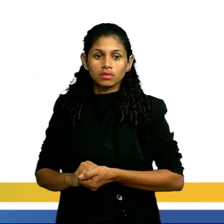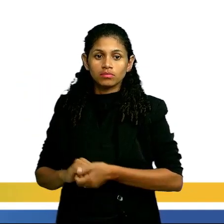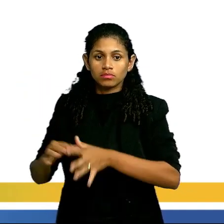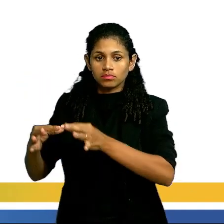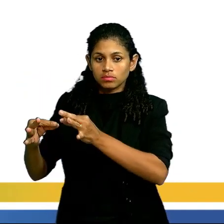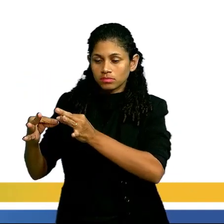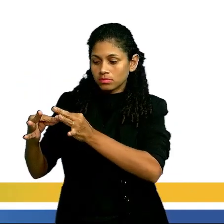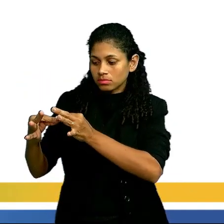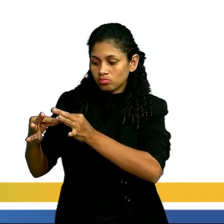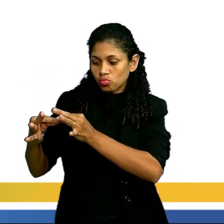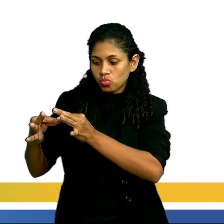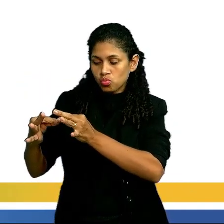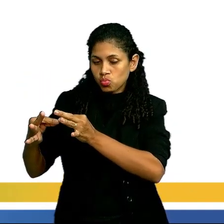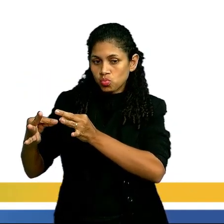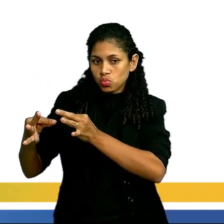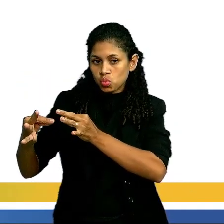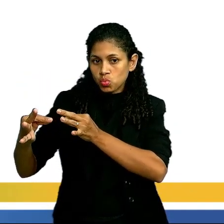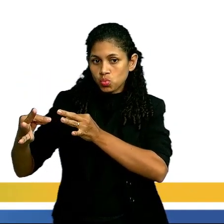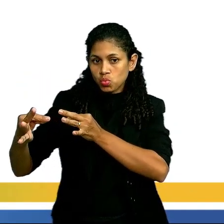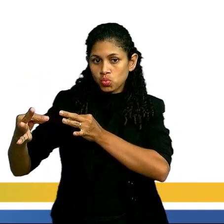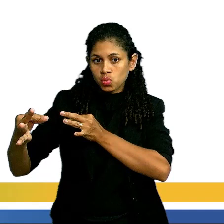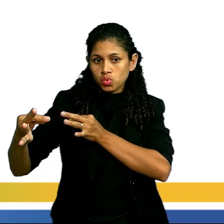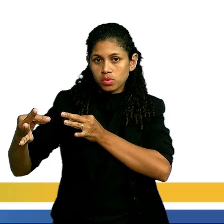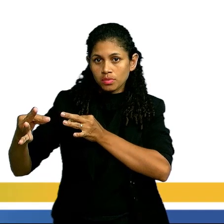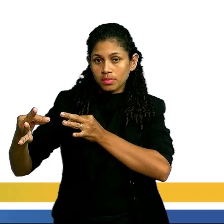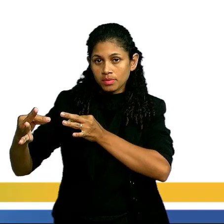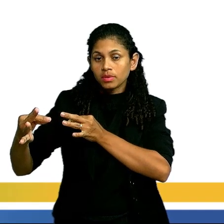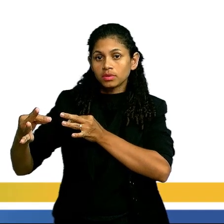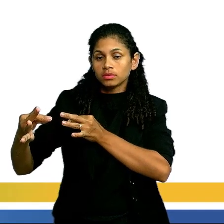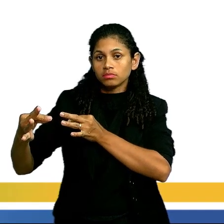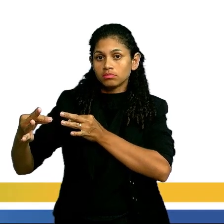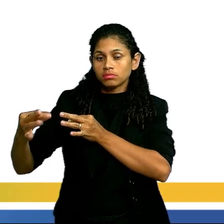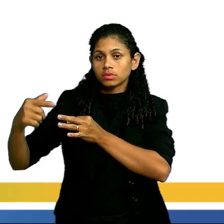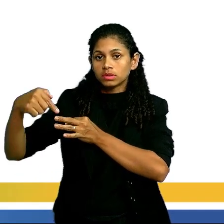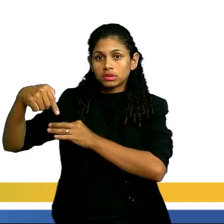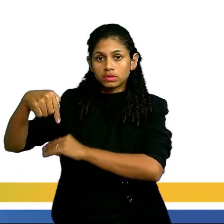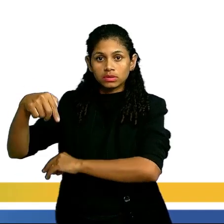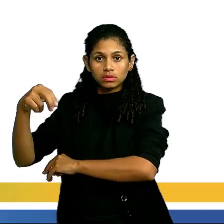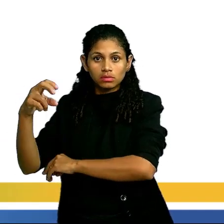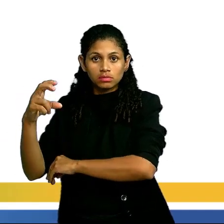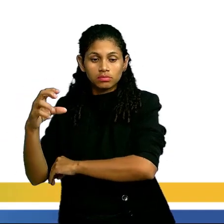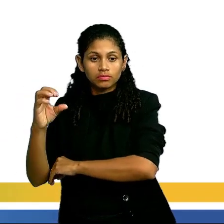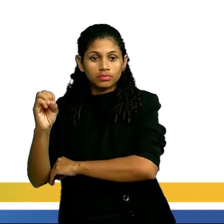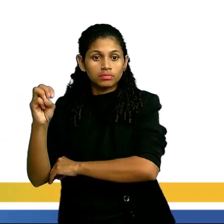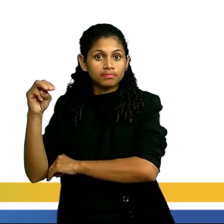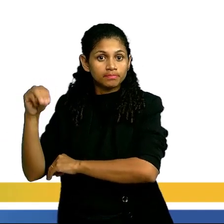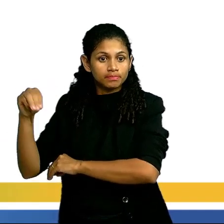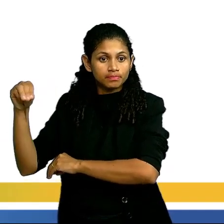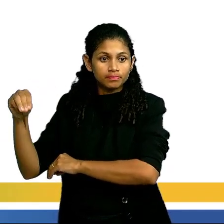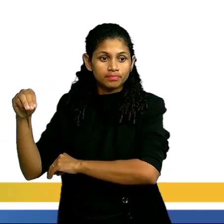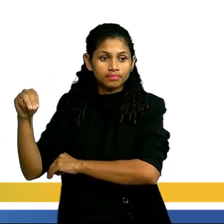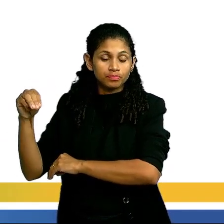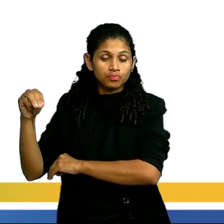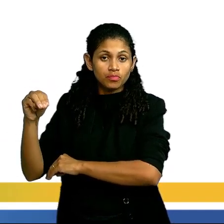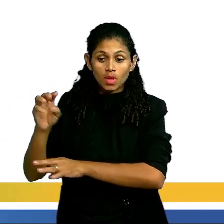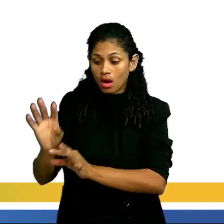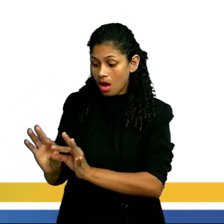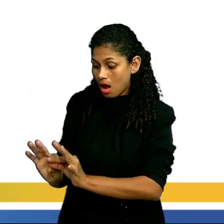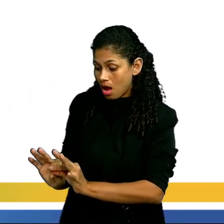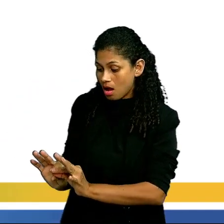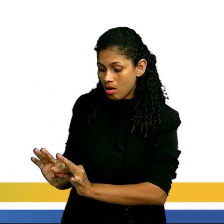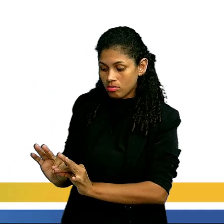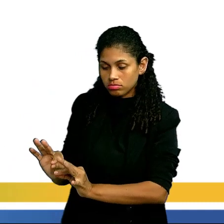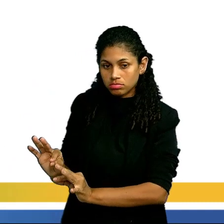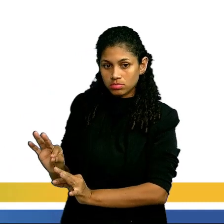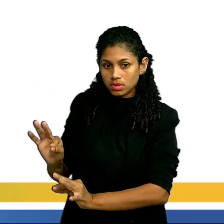frente, podemos observar lá em cima, ó. Também 750 milímetros. Agora, olha a altura aqui